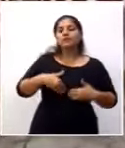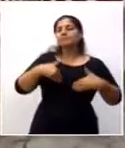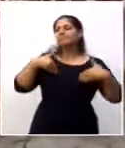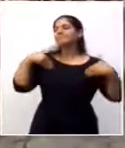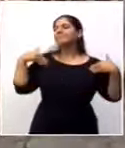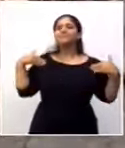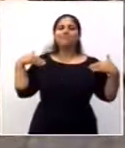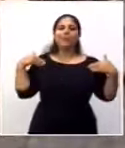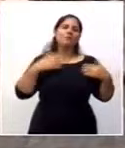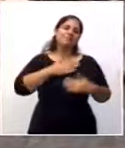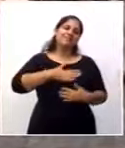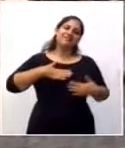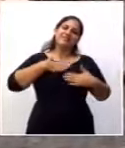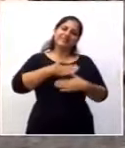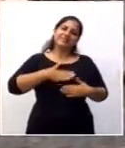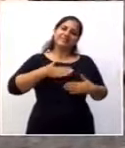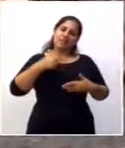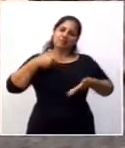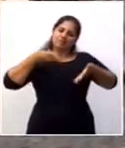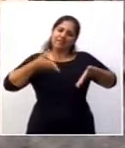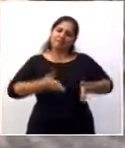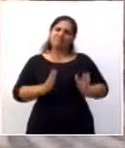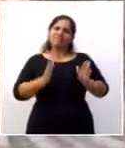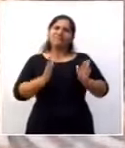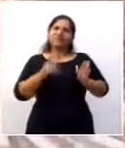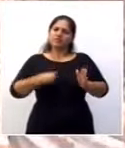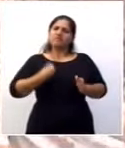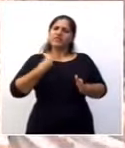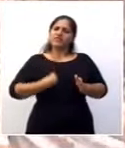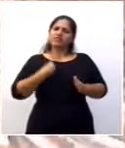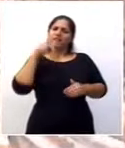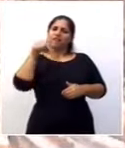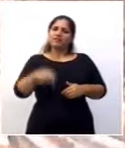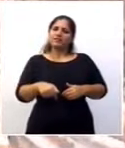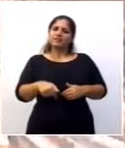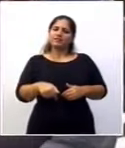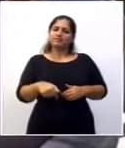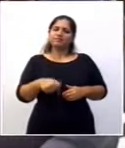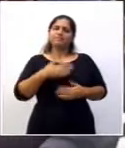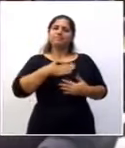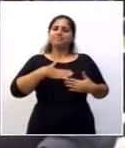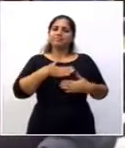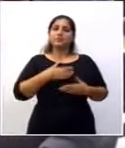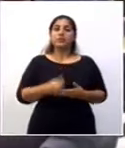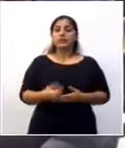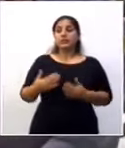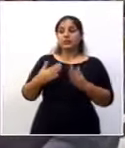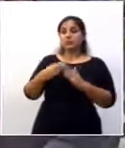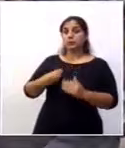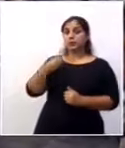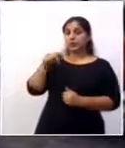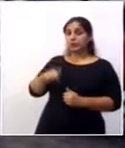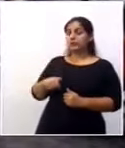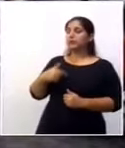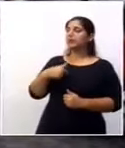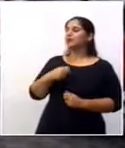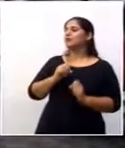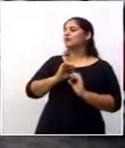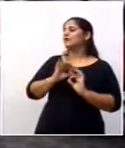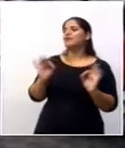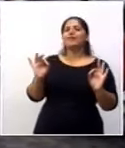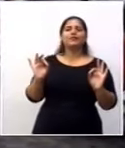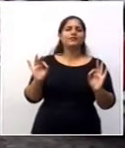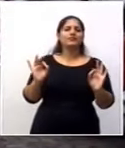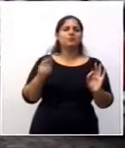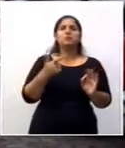honra, ou o meu prazer de ter nascido, de viver aqui dentro, é muito grande. Morar em Ouro Preto para mim é tudo. E como se diz,